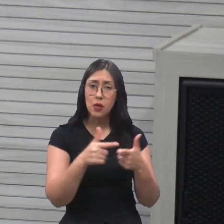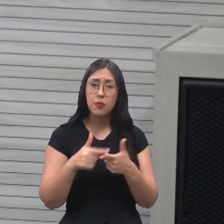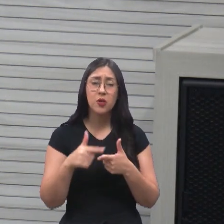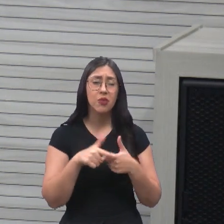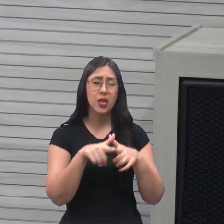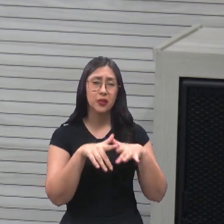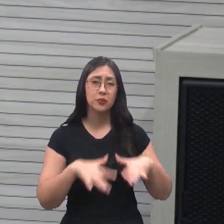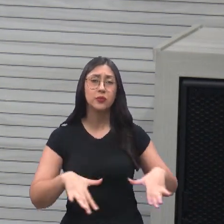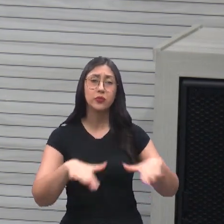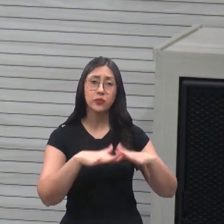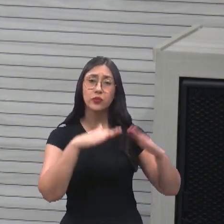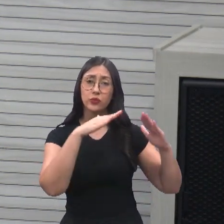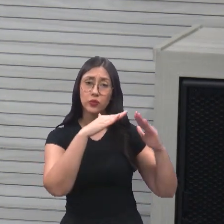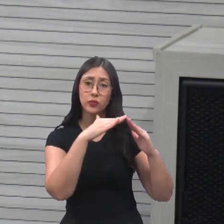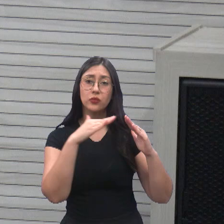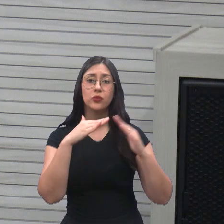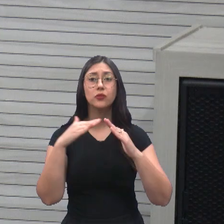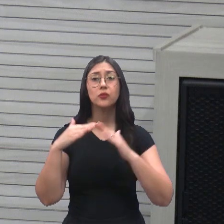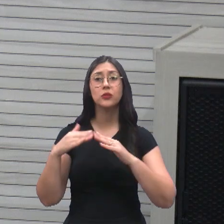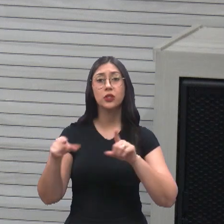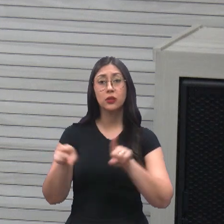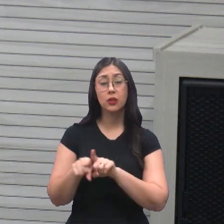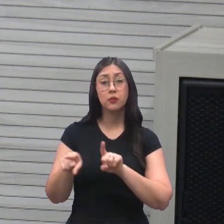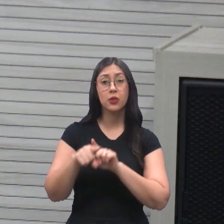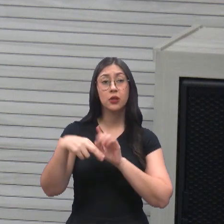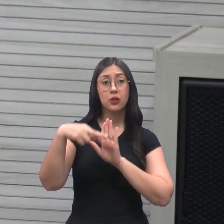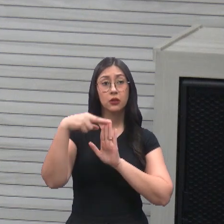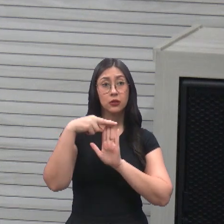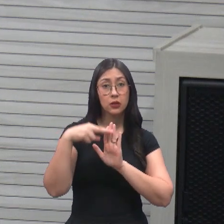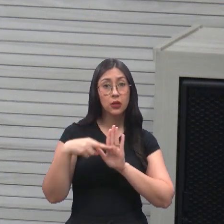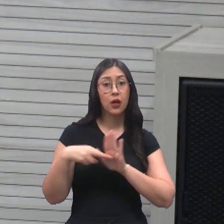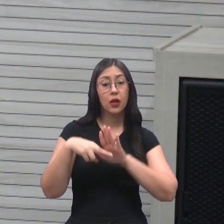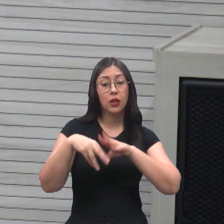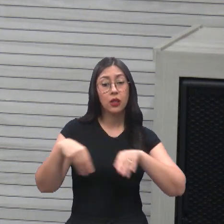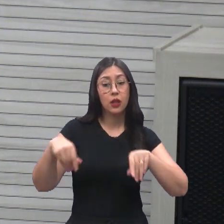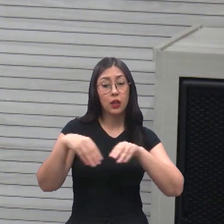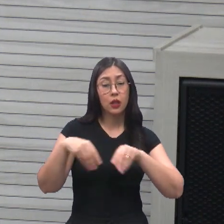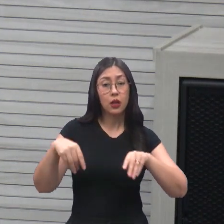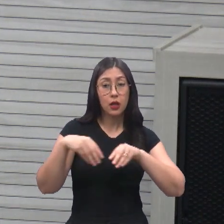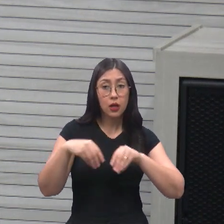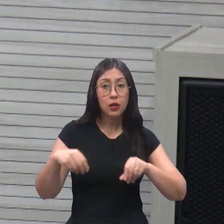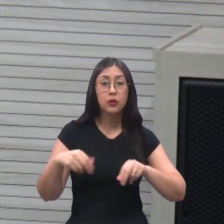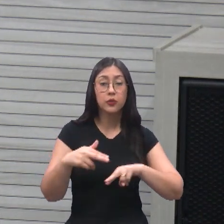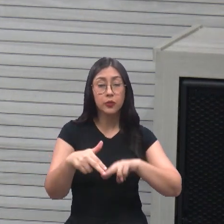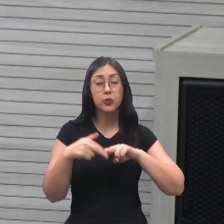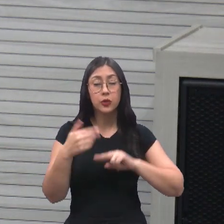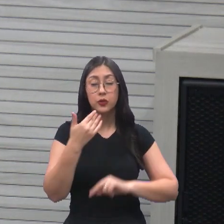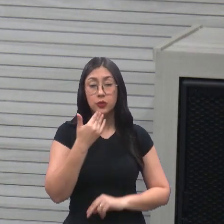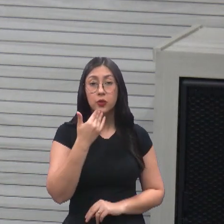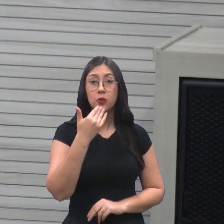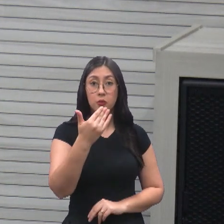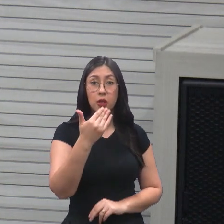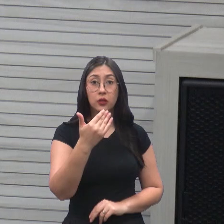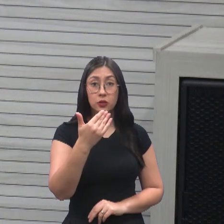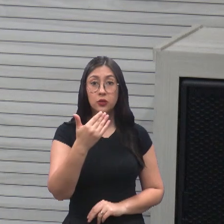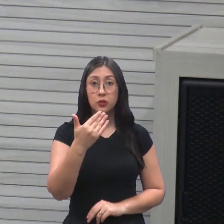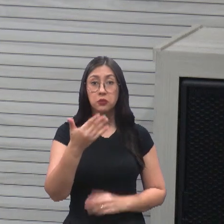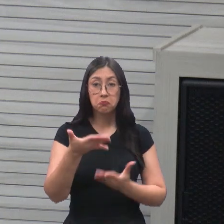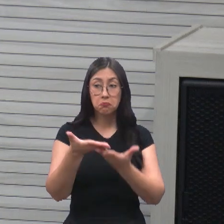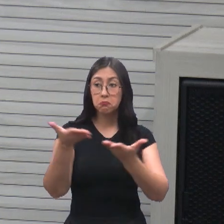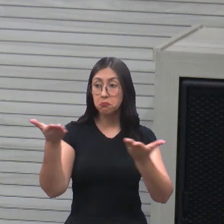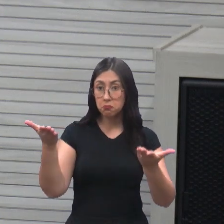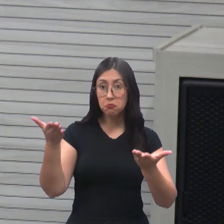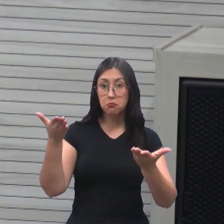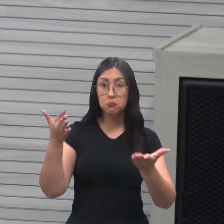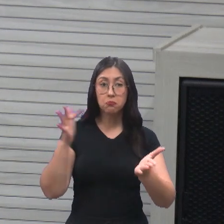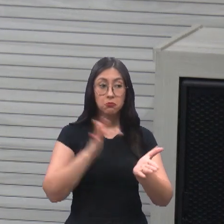habitação, né? E a regularização fundiária que nós queremos trabalhar essa questão. Então, peço a Vossa Excelência que coloque para os pares estarem